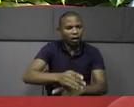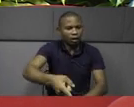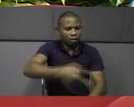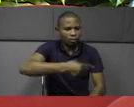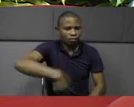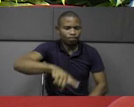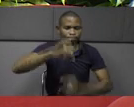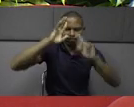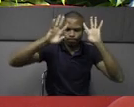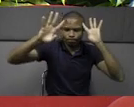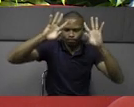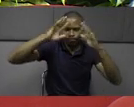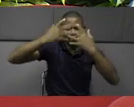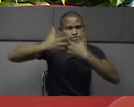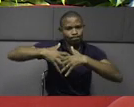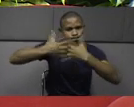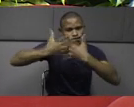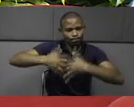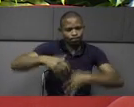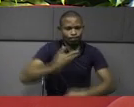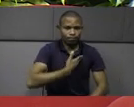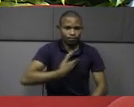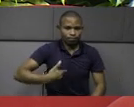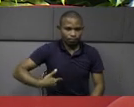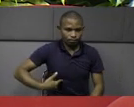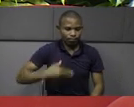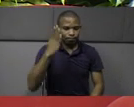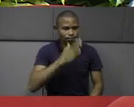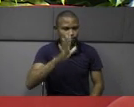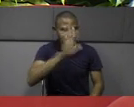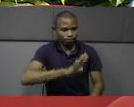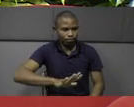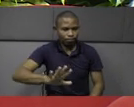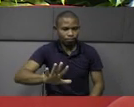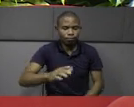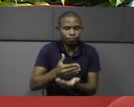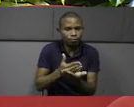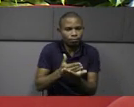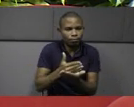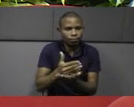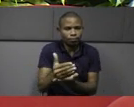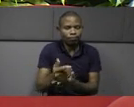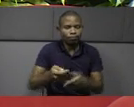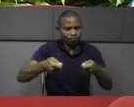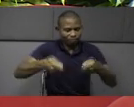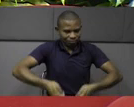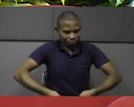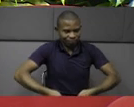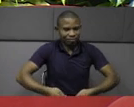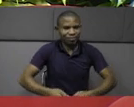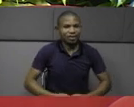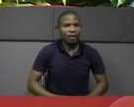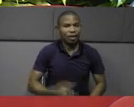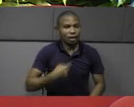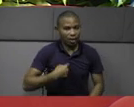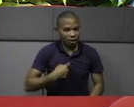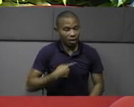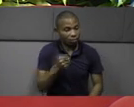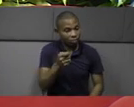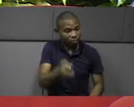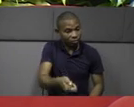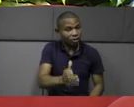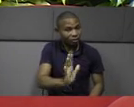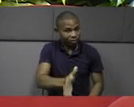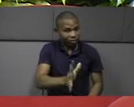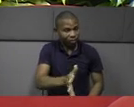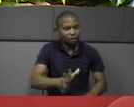se projetar e construir a partir desse marco é eu já dei um spoiler mas nós não funcionamos